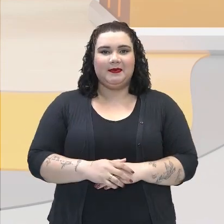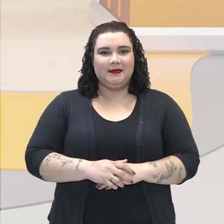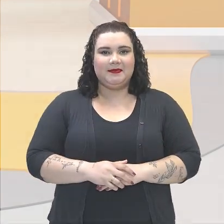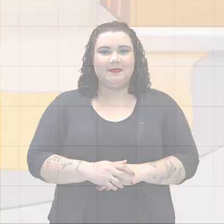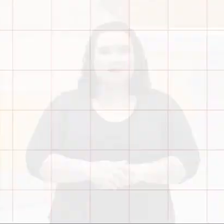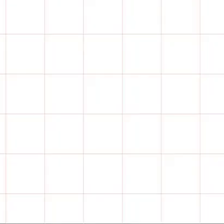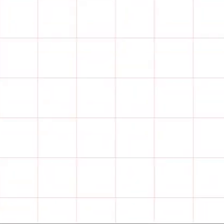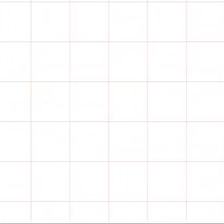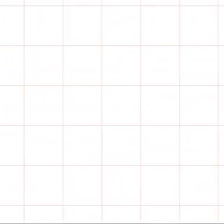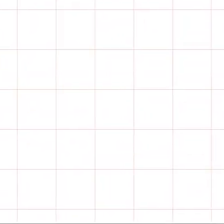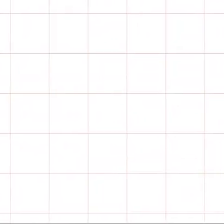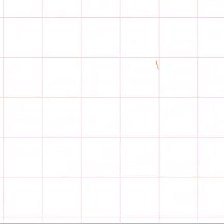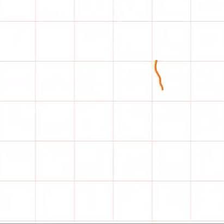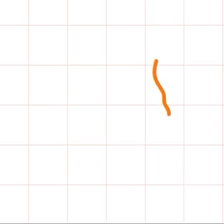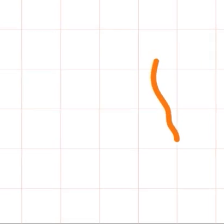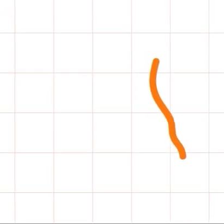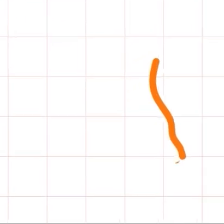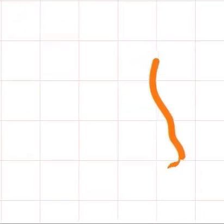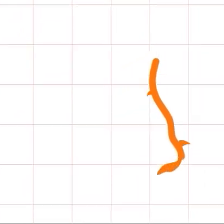aula.